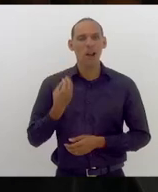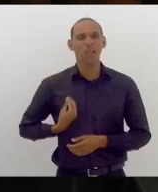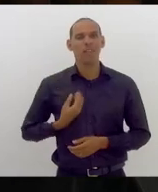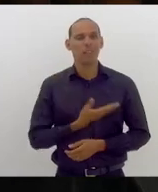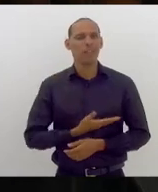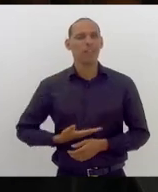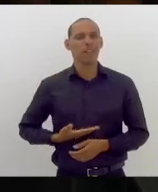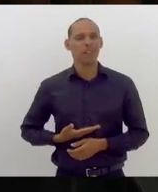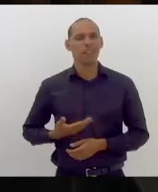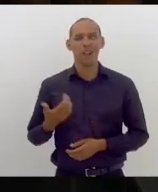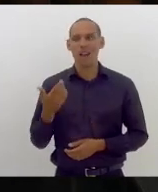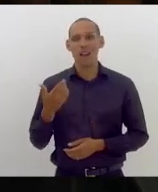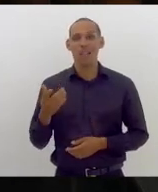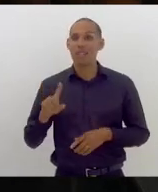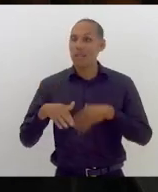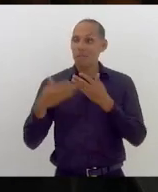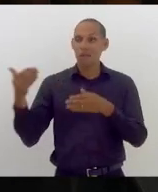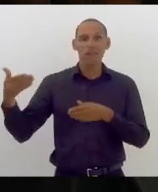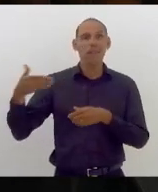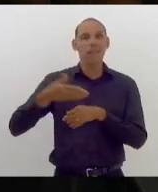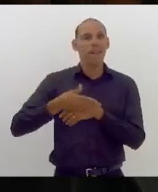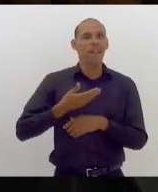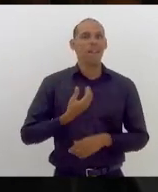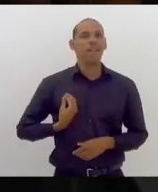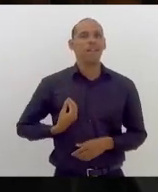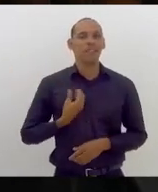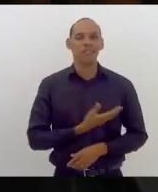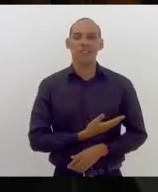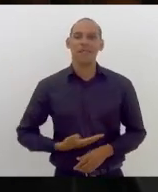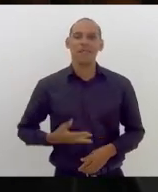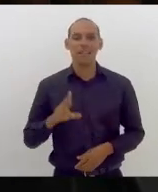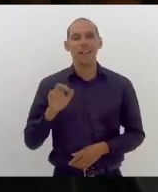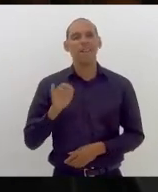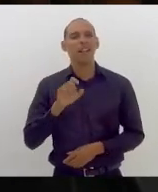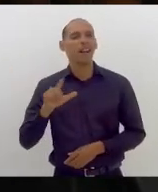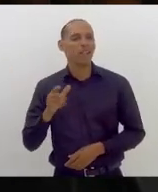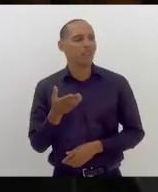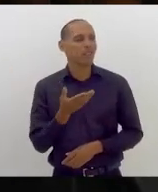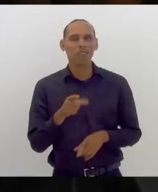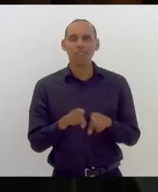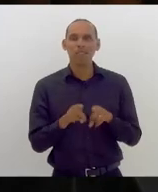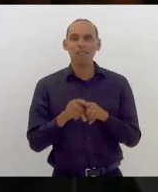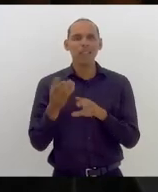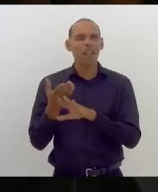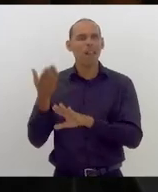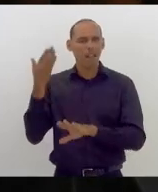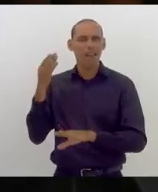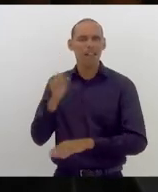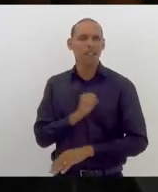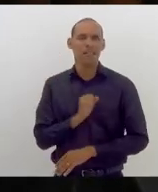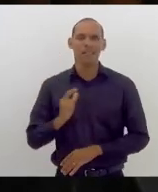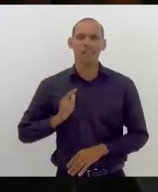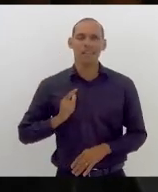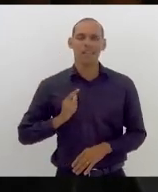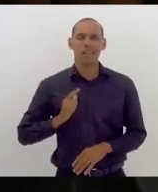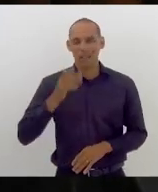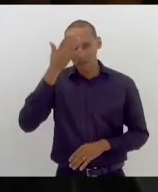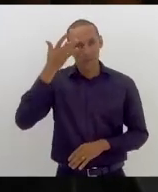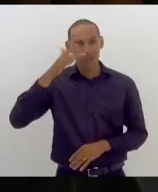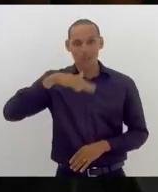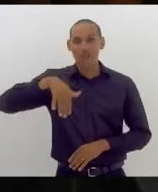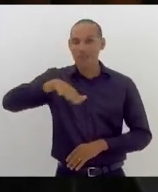Mauro veio para a vida pública, né? O Rafael, acho que até antes, lá em São Gonçalo, então quem está de São Gonçalo